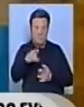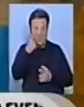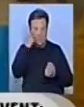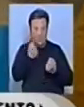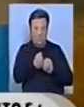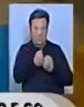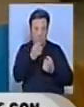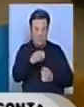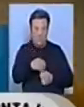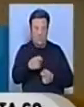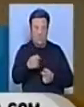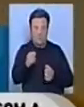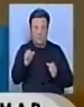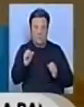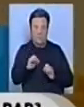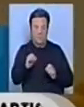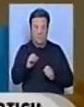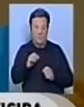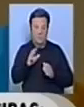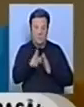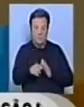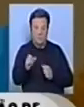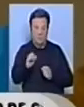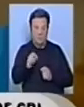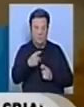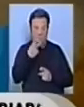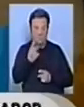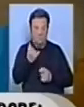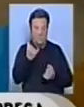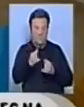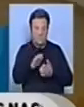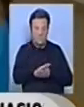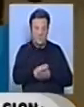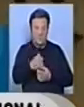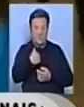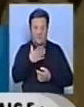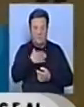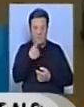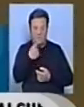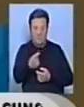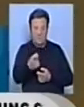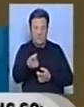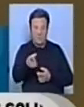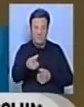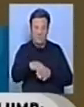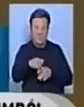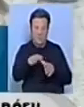ódio, sem roubo, sem violência, era o que eu queria dizer para que